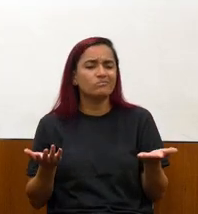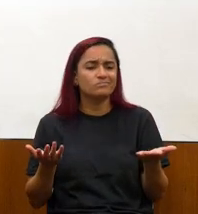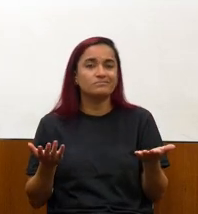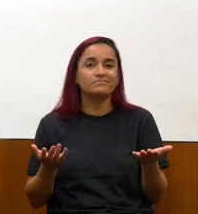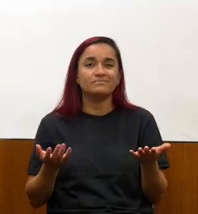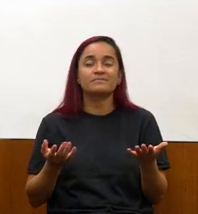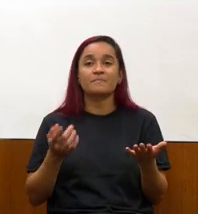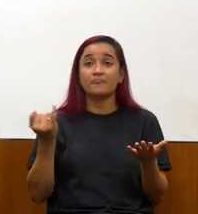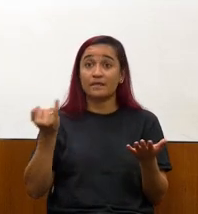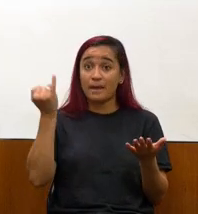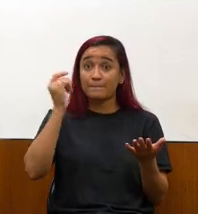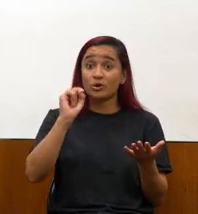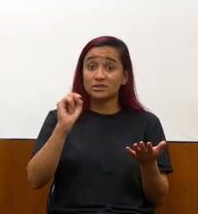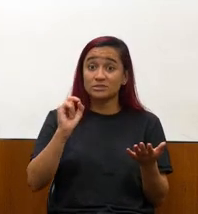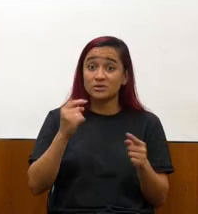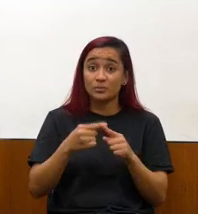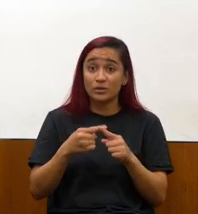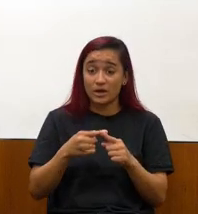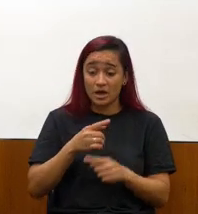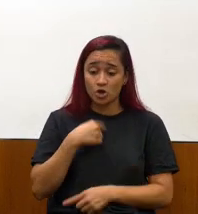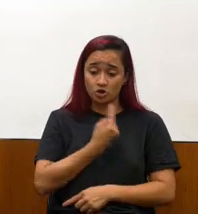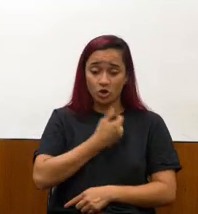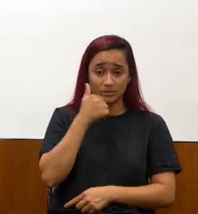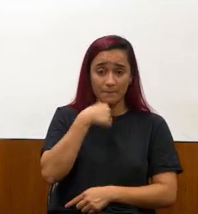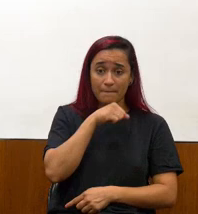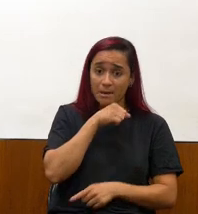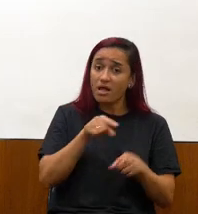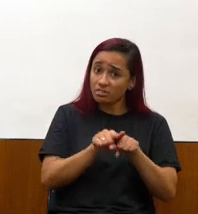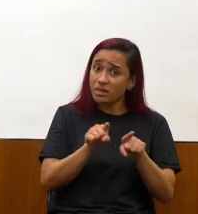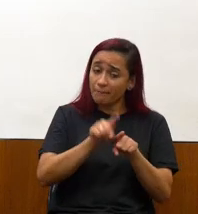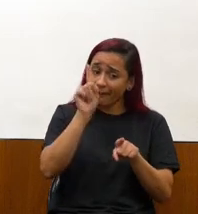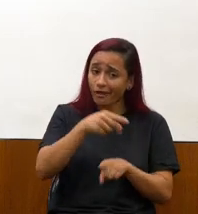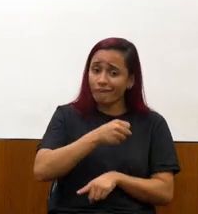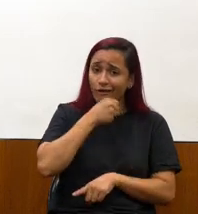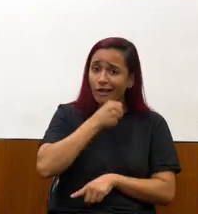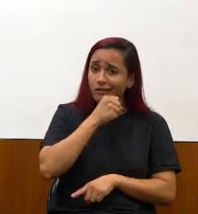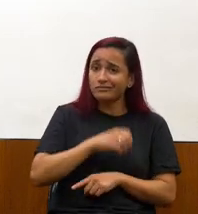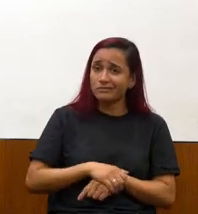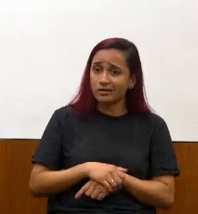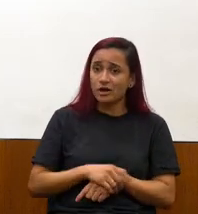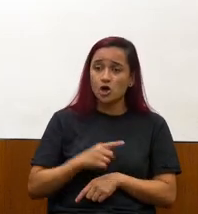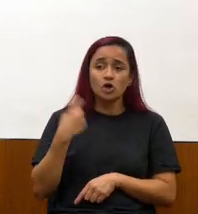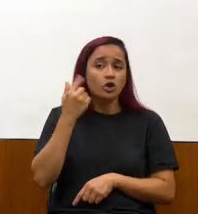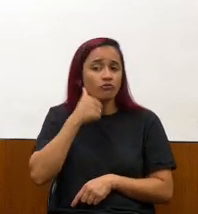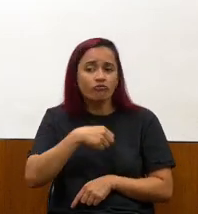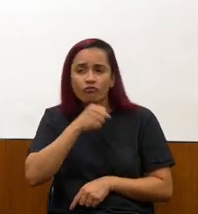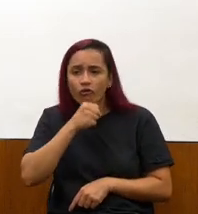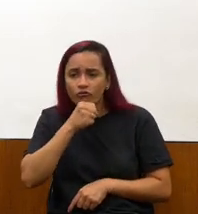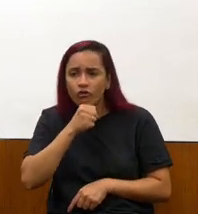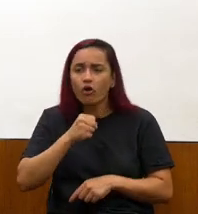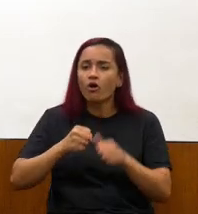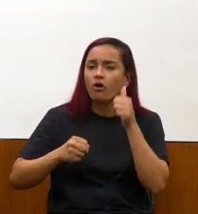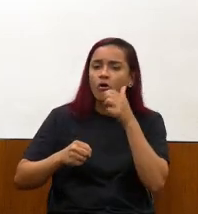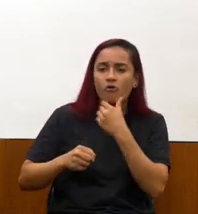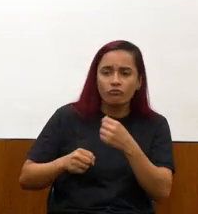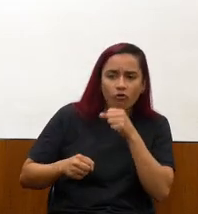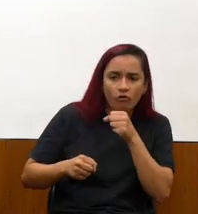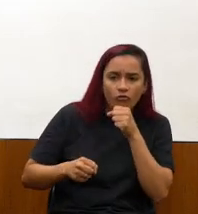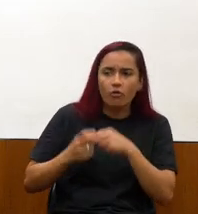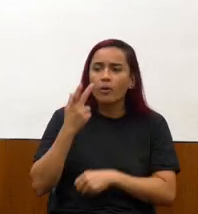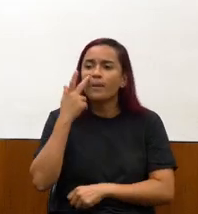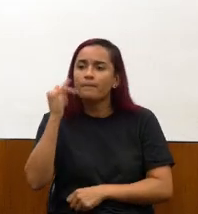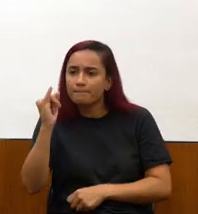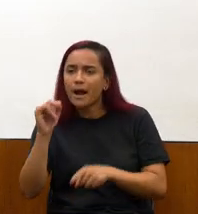é que a nossa mãe, ela envelhece, a nossa avó fica cada dia mais velha, os nossos pais também envelhecem, a gente também